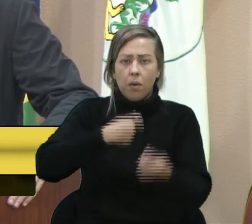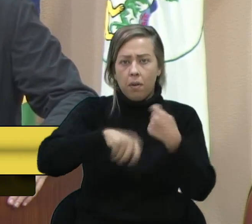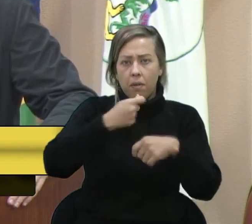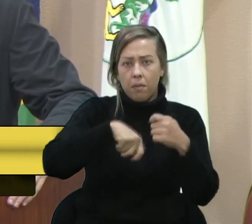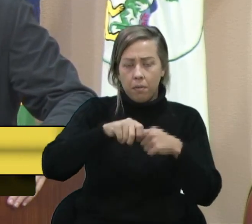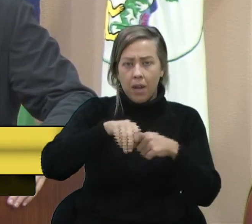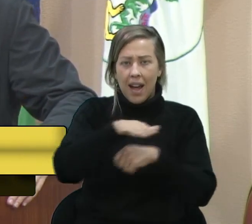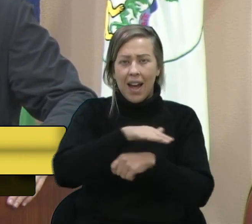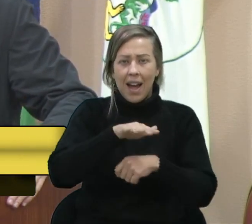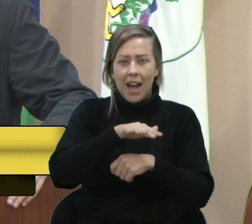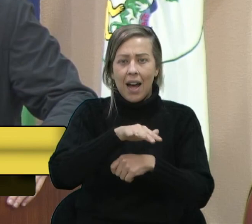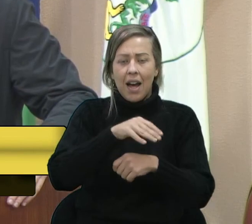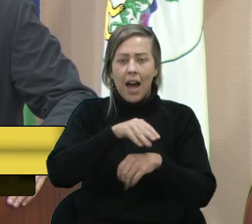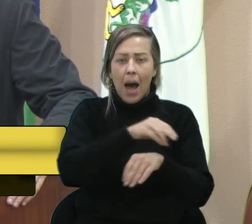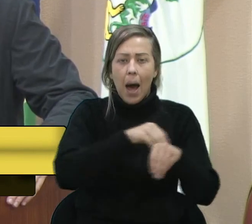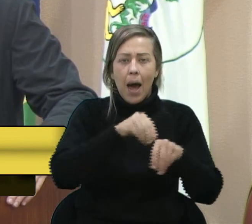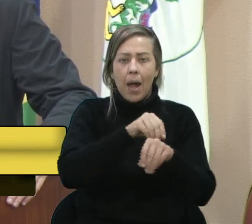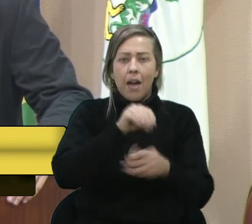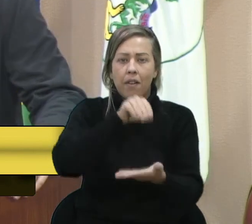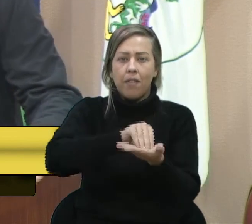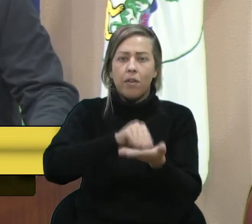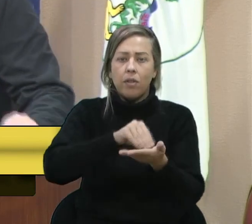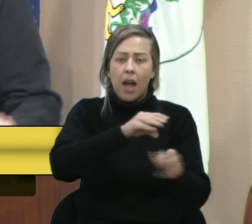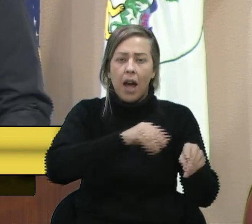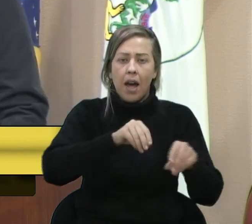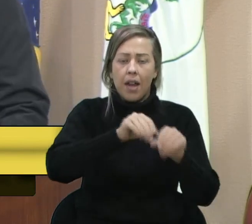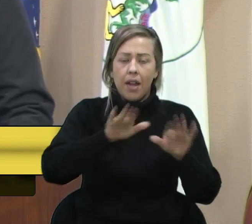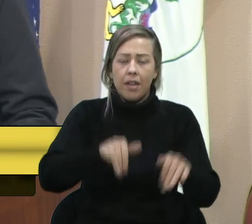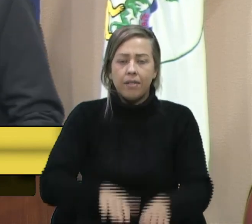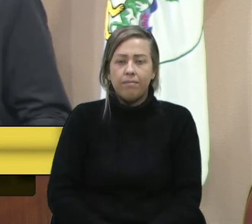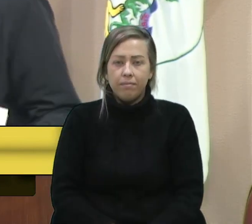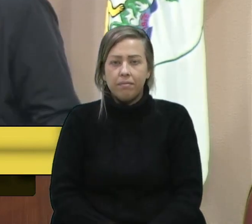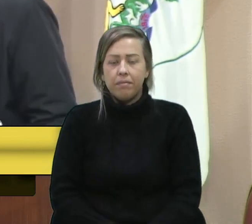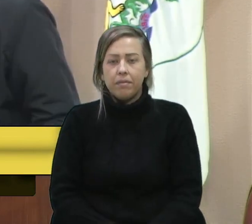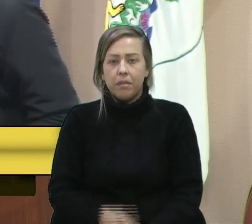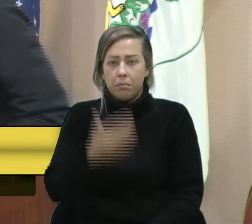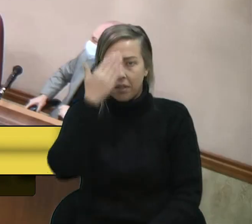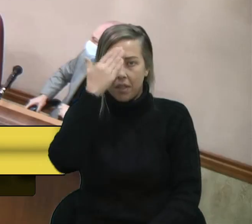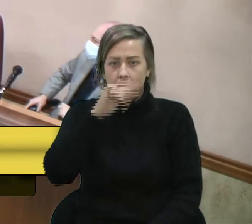o deserto do Saara, em 5 anos faltará areia, fecha aspas. É o que eu penso também. Obrigado, senhor presidente.